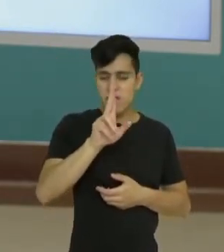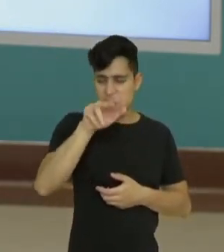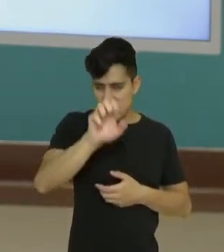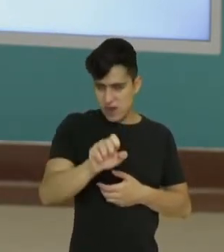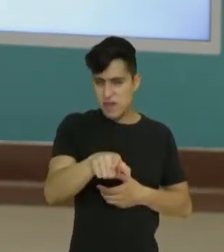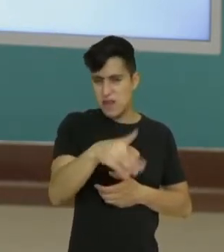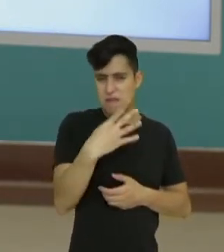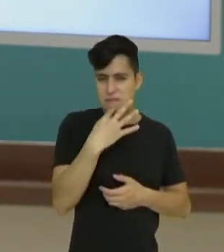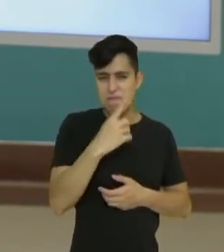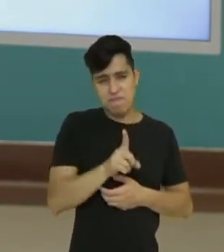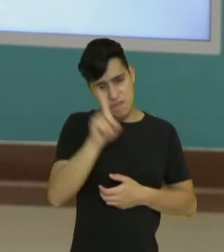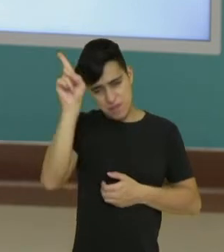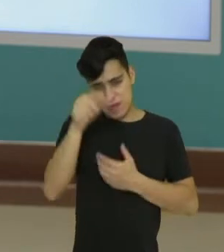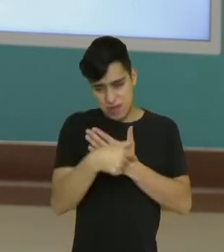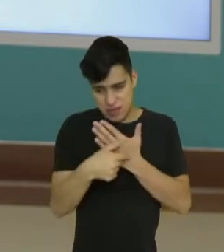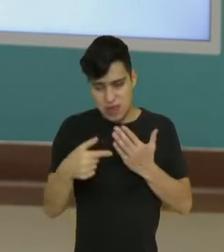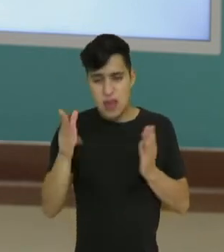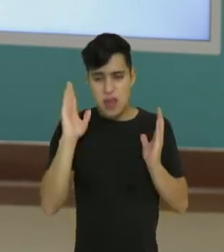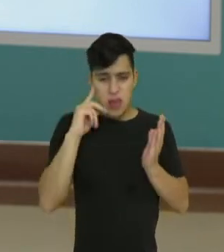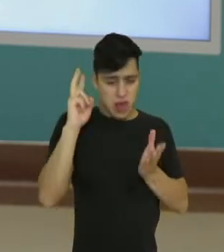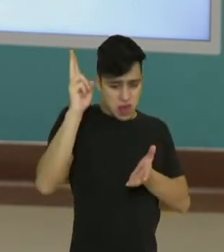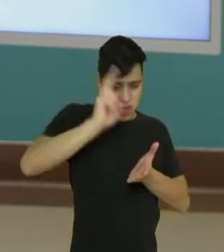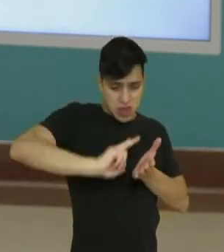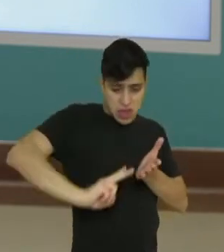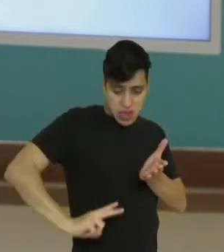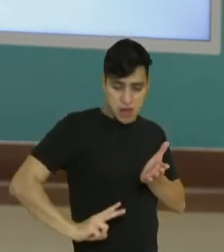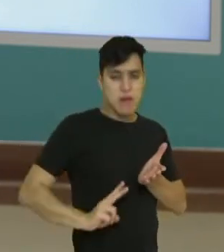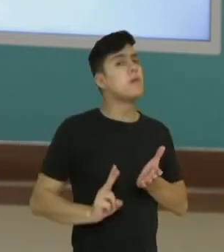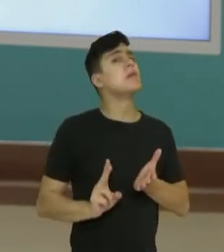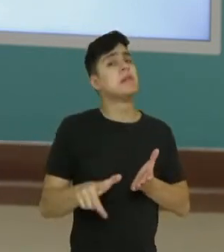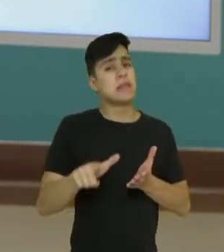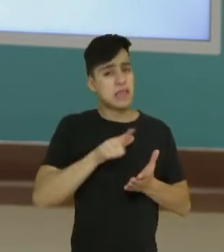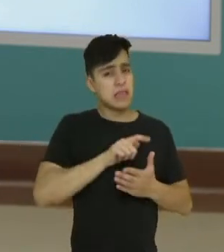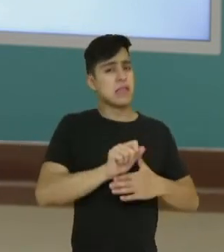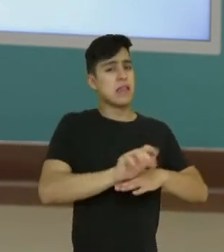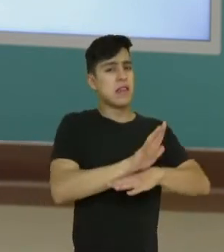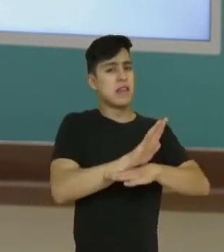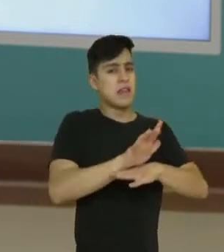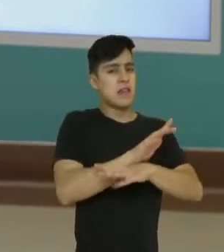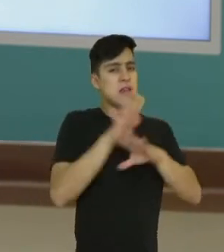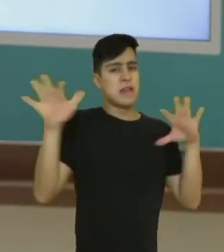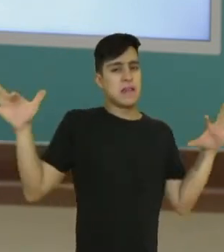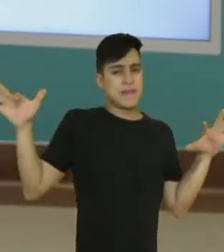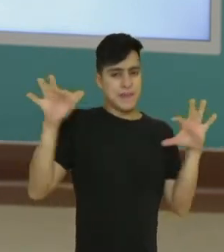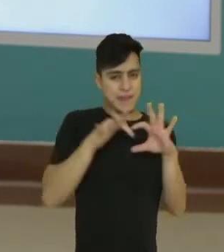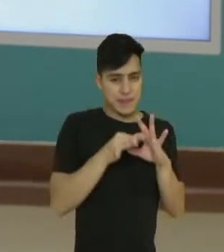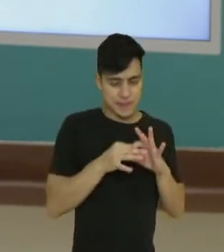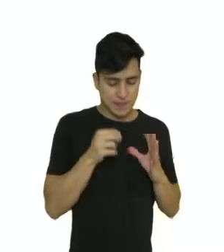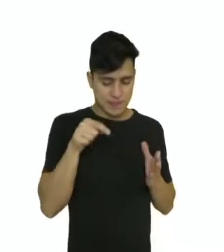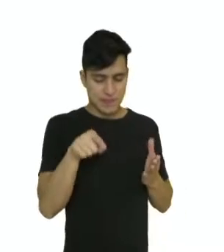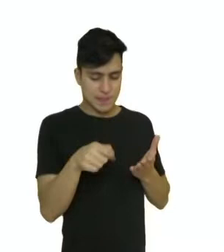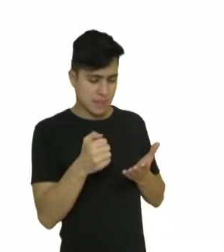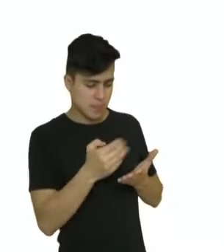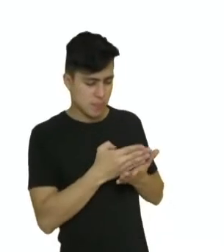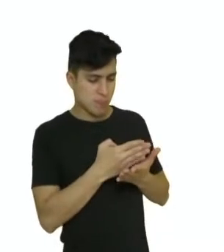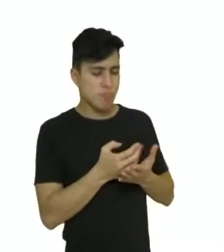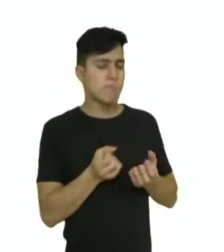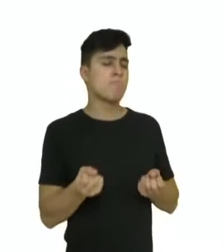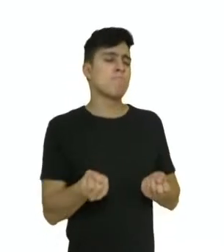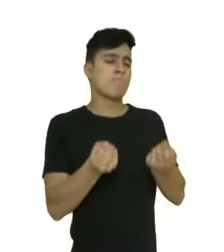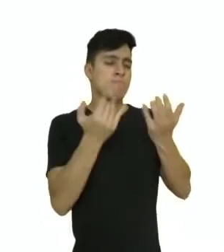já leu Viagem ao Centro da Terra? Tem até filme sobre isso. Esse livro conta a história